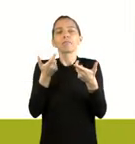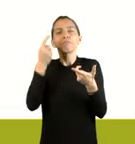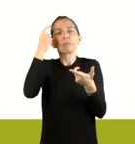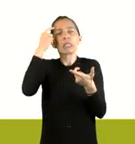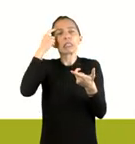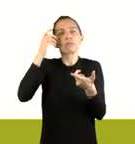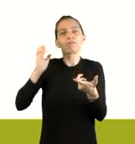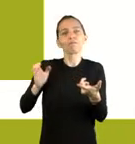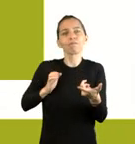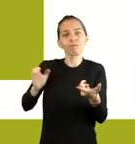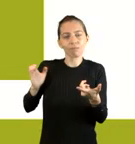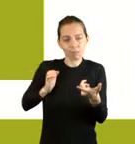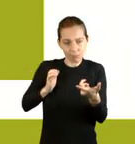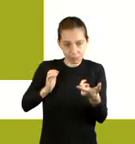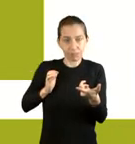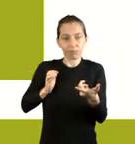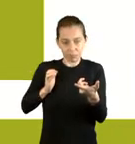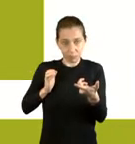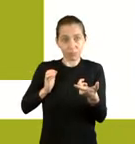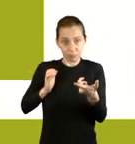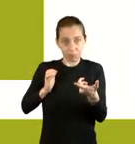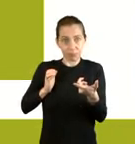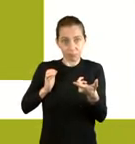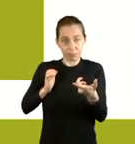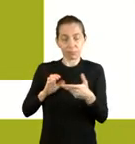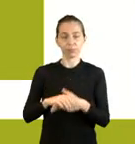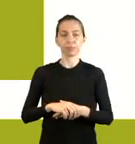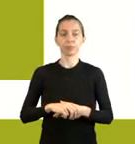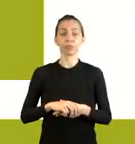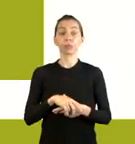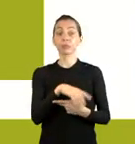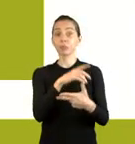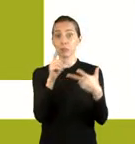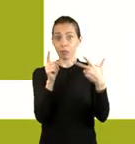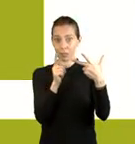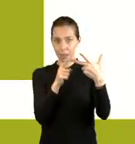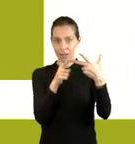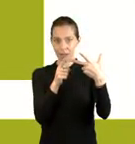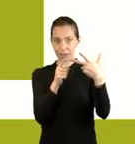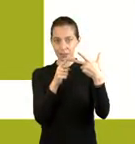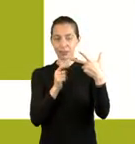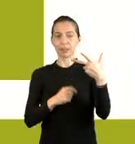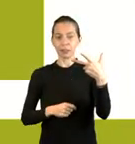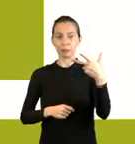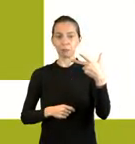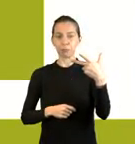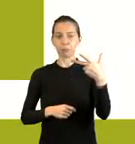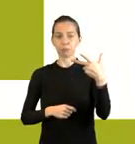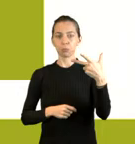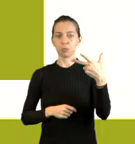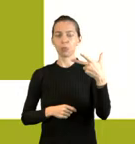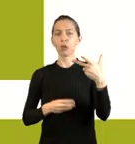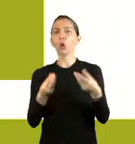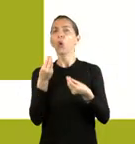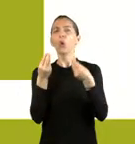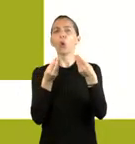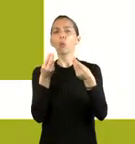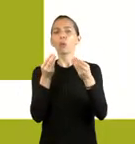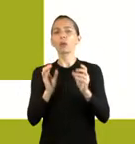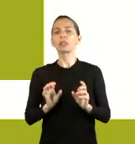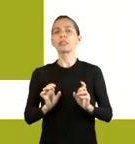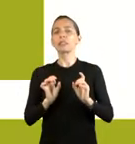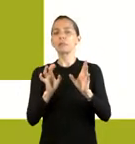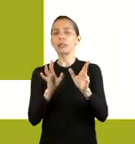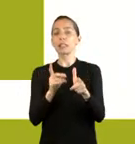riqueza. A fase 3, a despesa